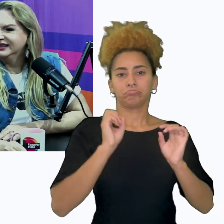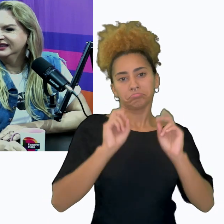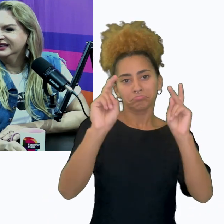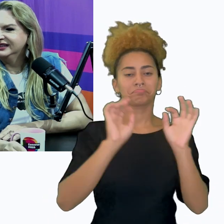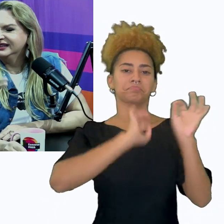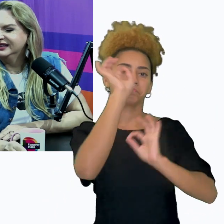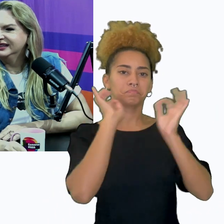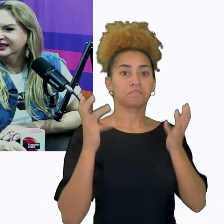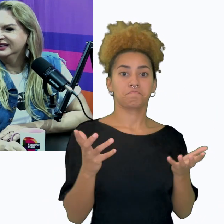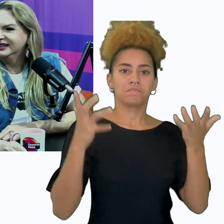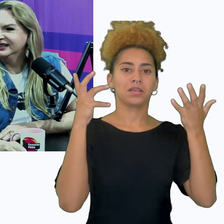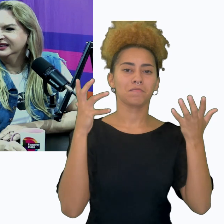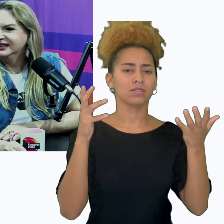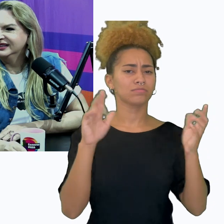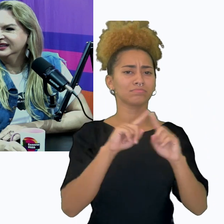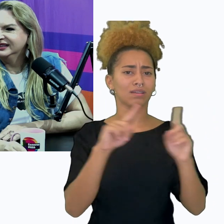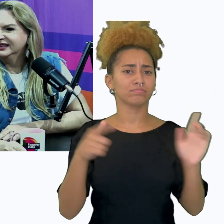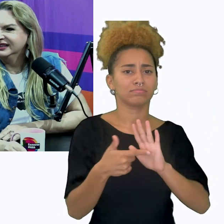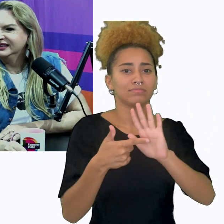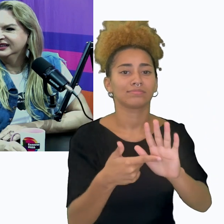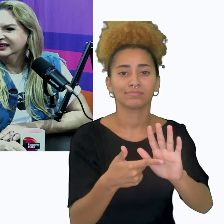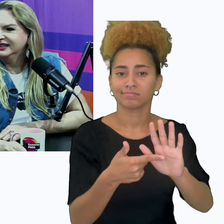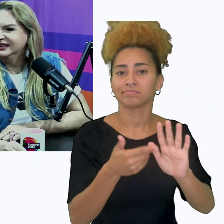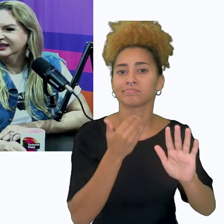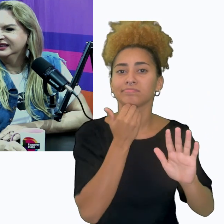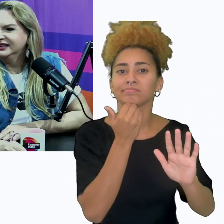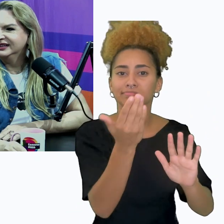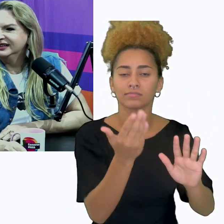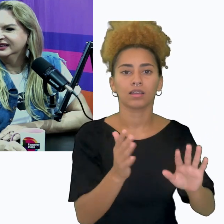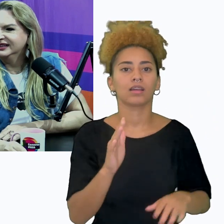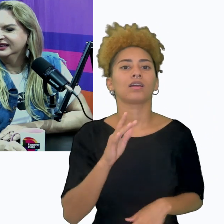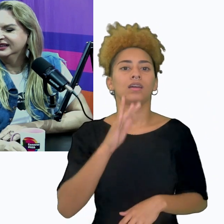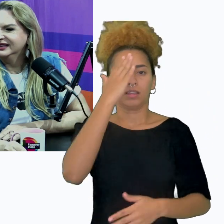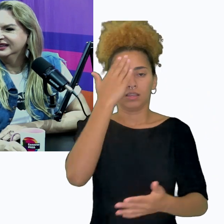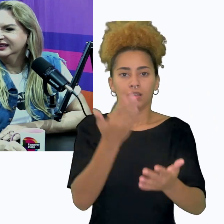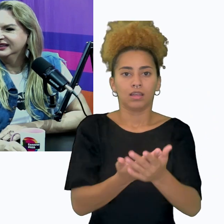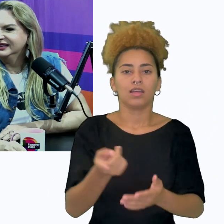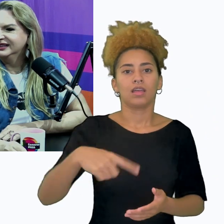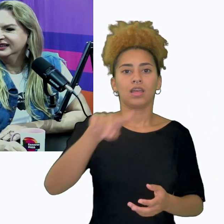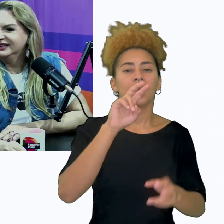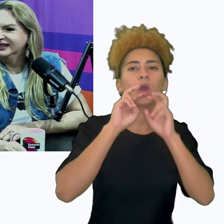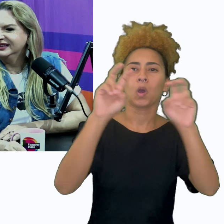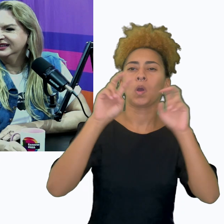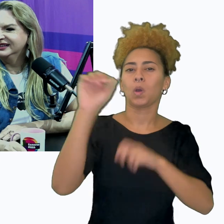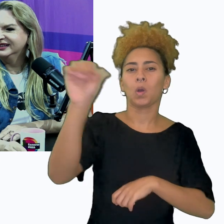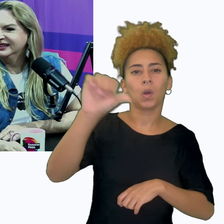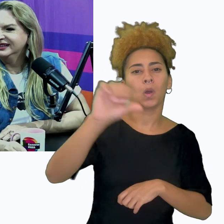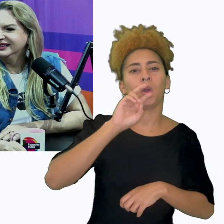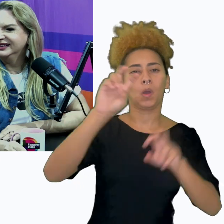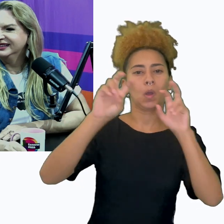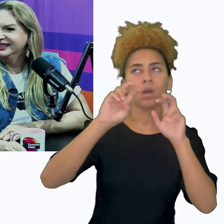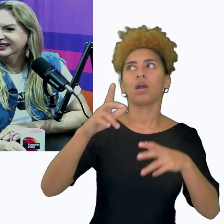Aí eu me arrumei e fiquei nada. Quando entrei, Acredite, gente, eu levei tanta vaia na minha vida